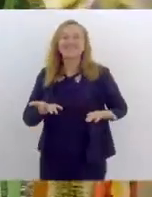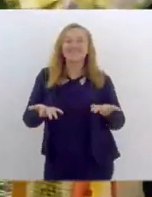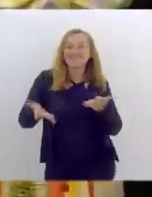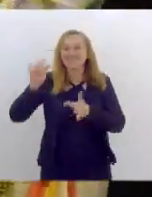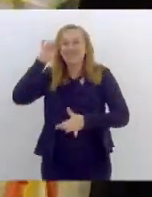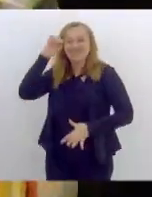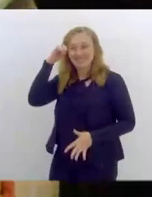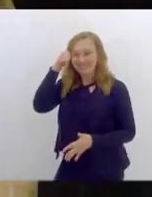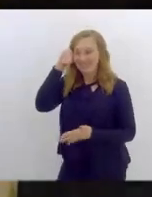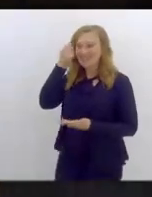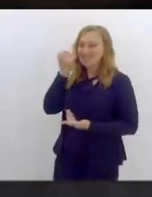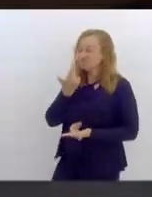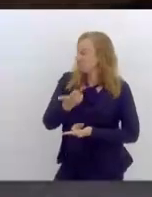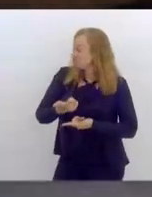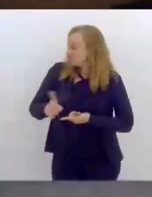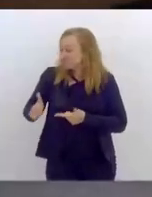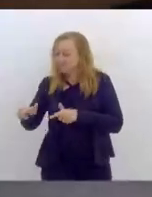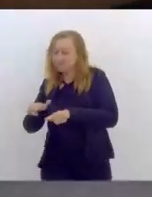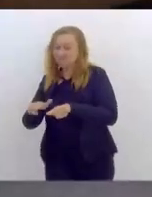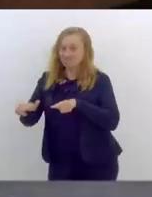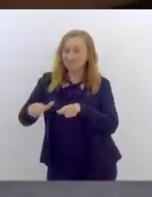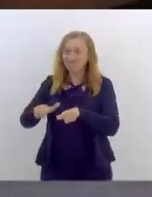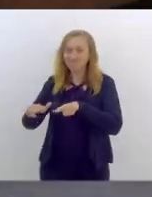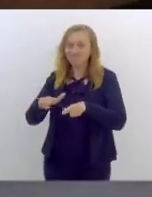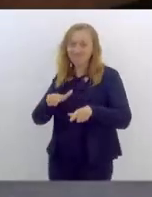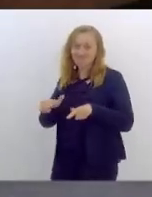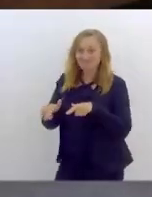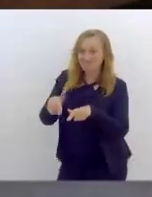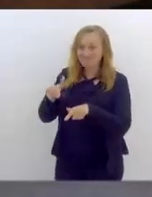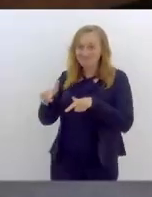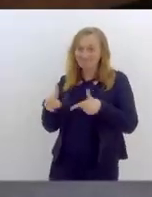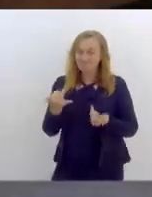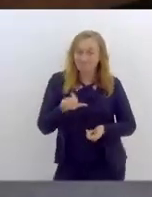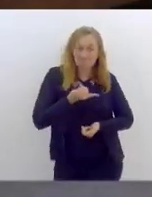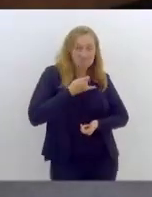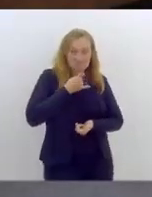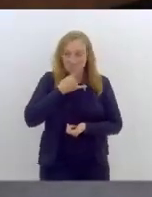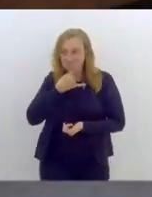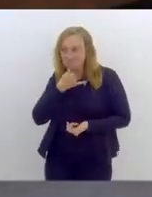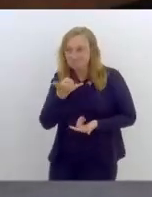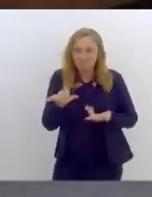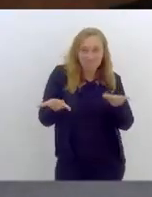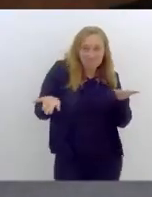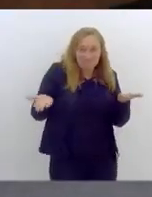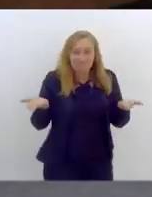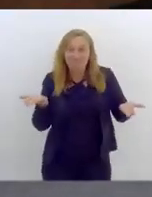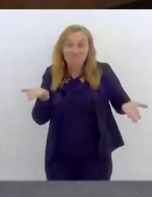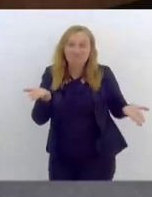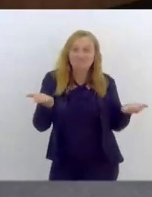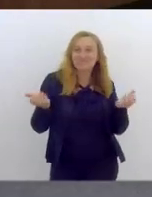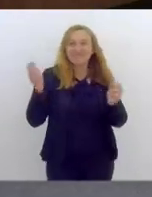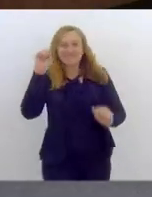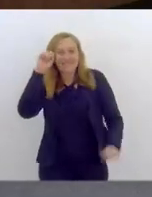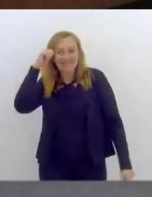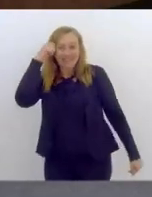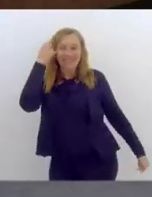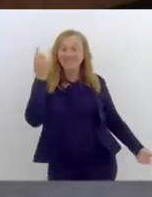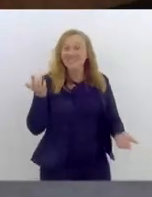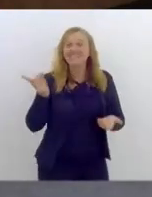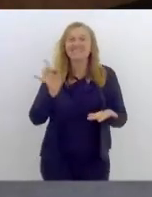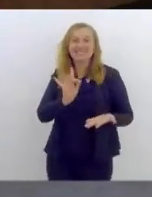Negro sempre, negro sempre, ficar sem sossego, ficar sem sossego. Negro é